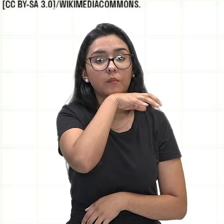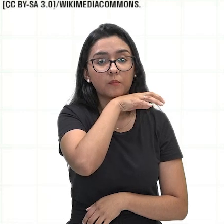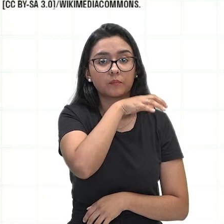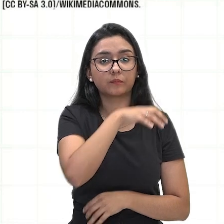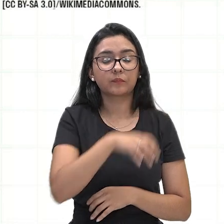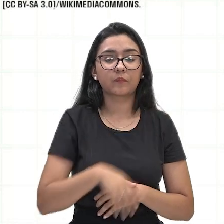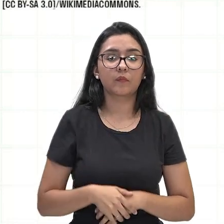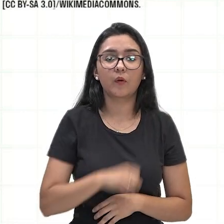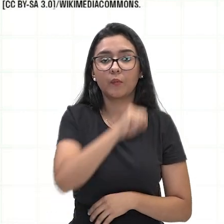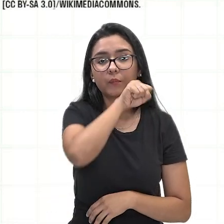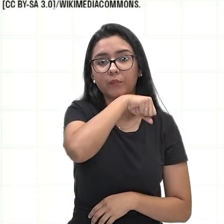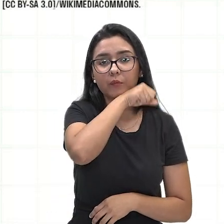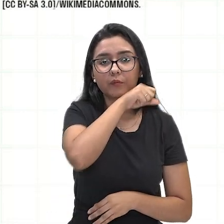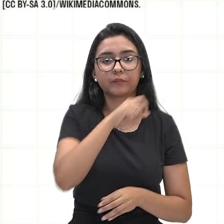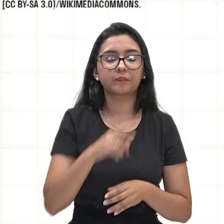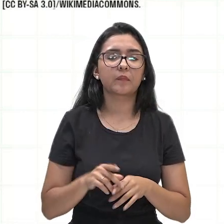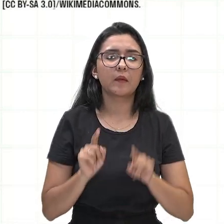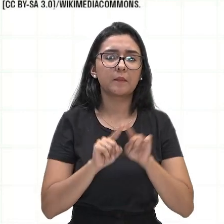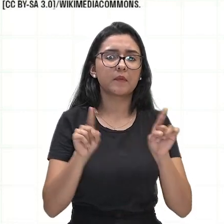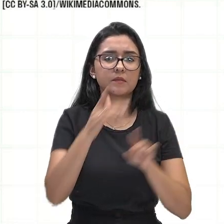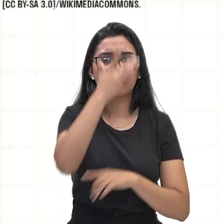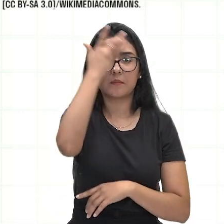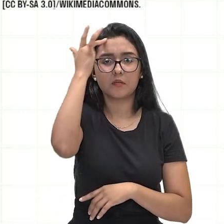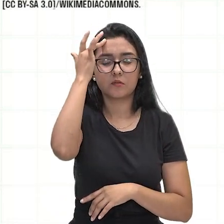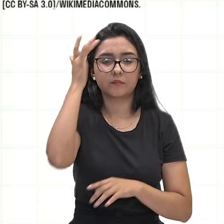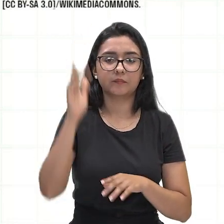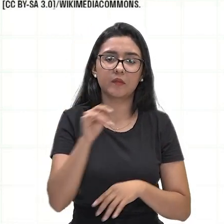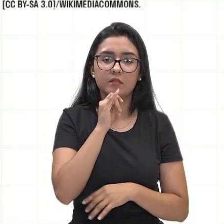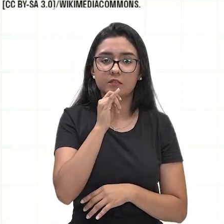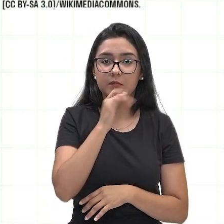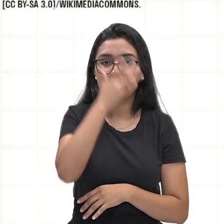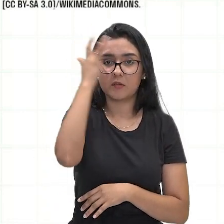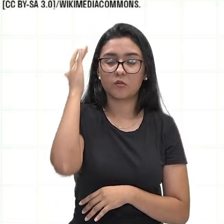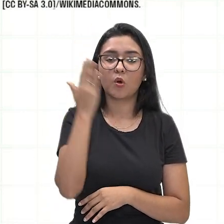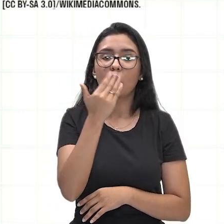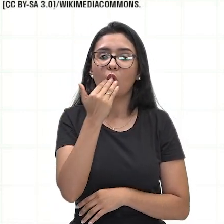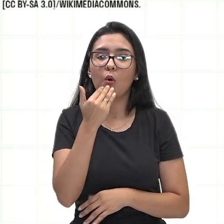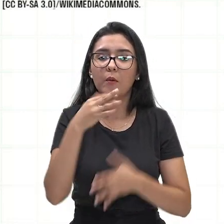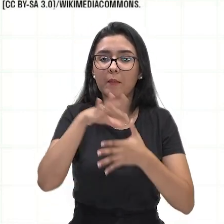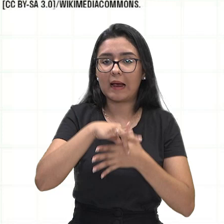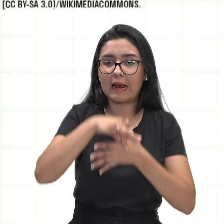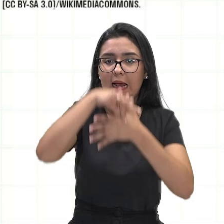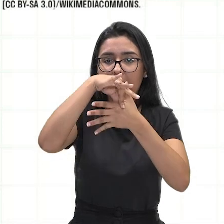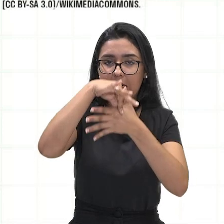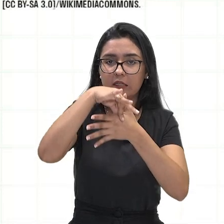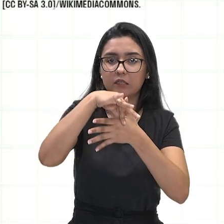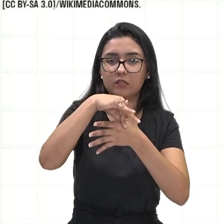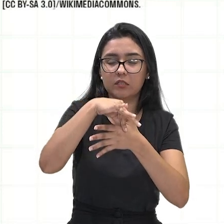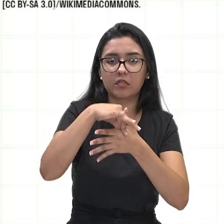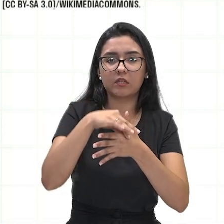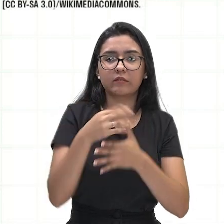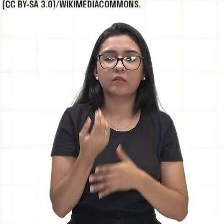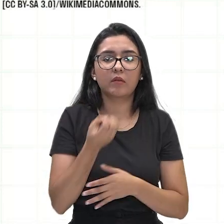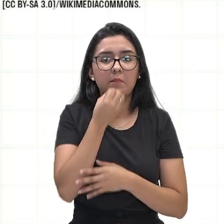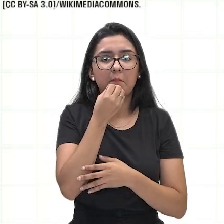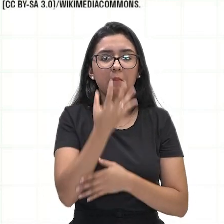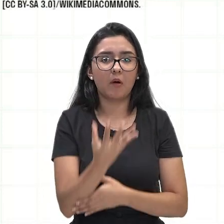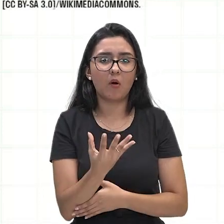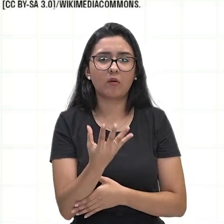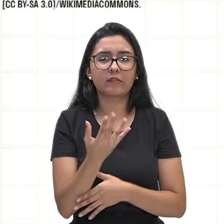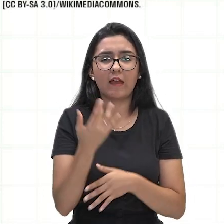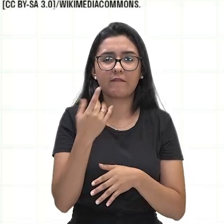a pessoa, como que ela vai se infectar? Quando ela come uma carne mal passada, né? Aquela carne que é